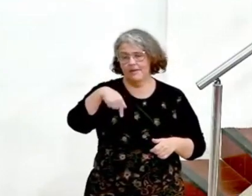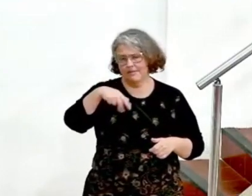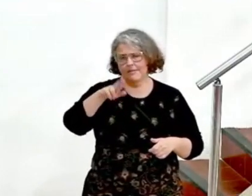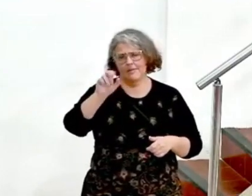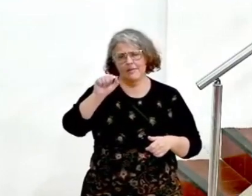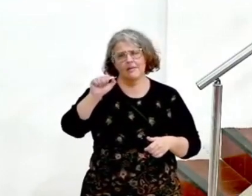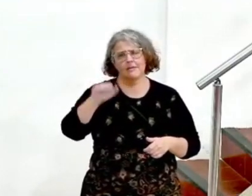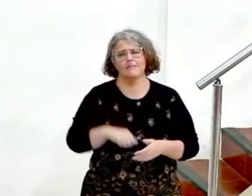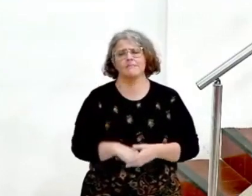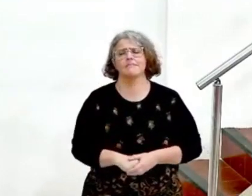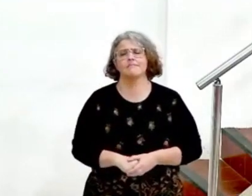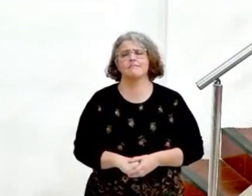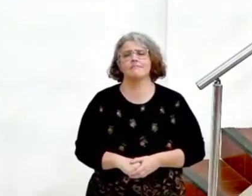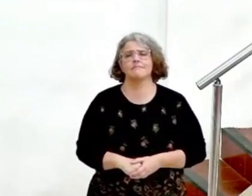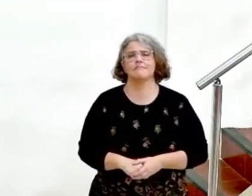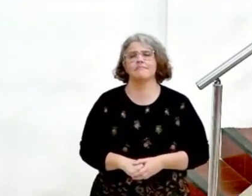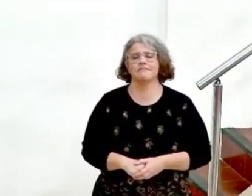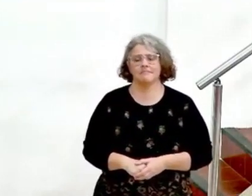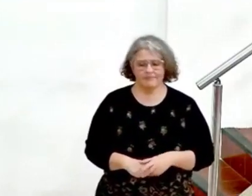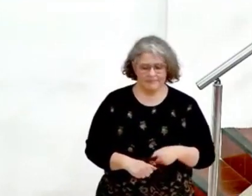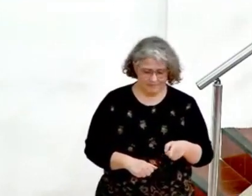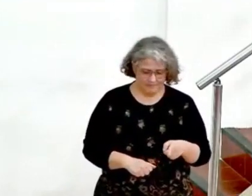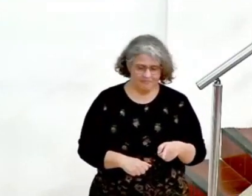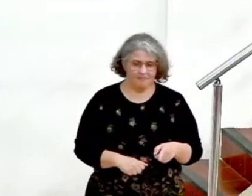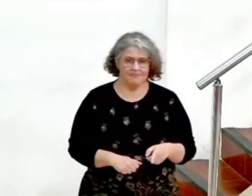O privilégio dos pais